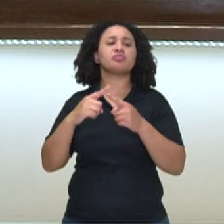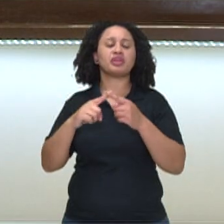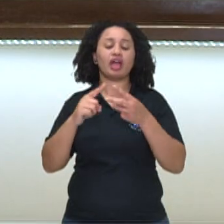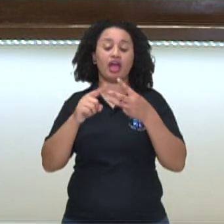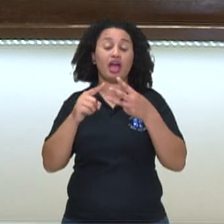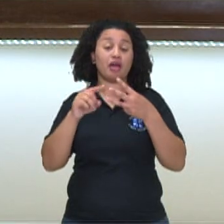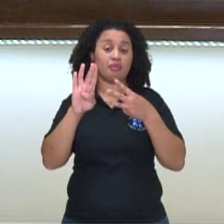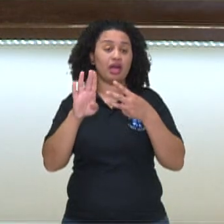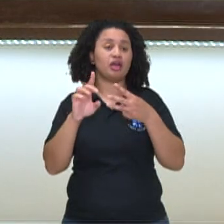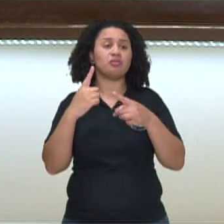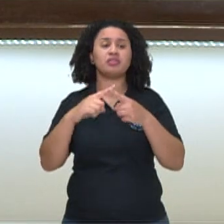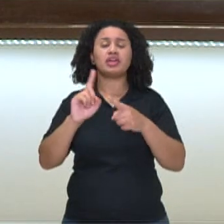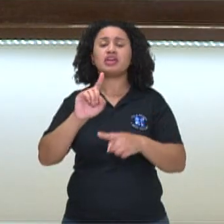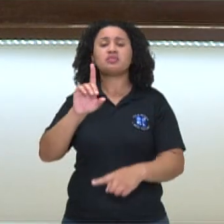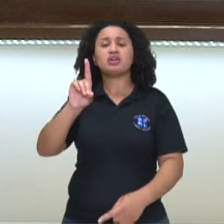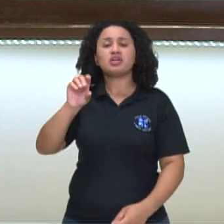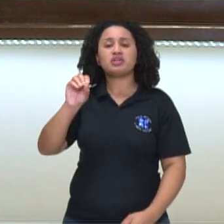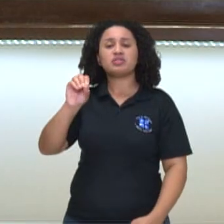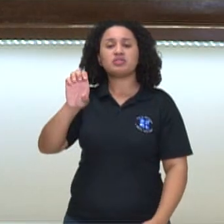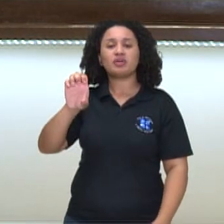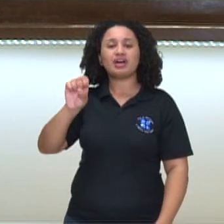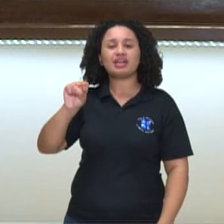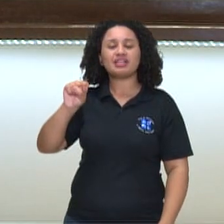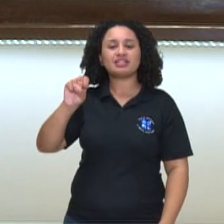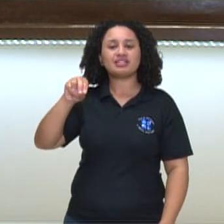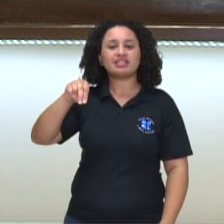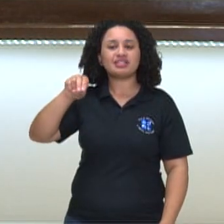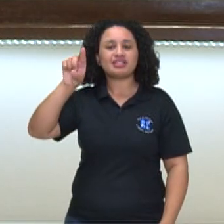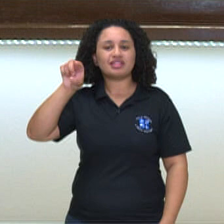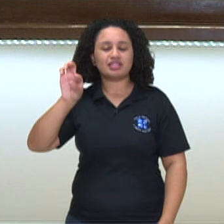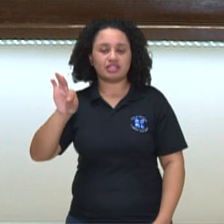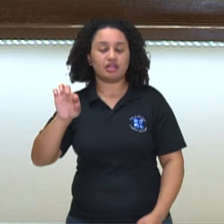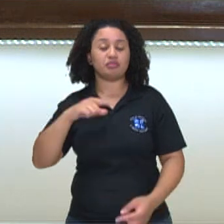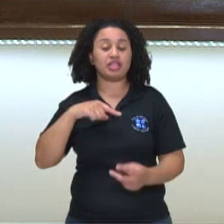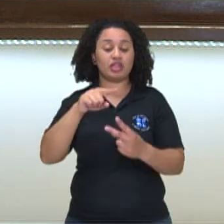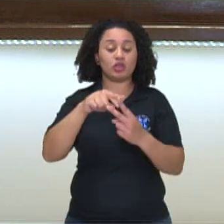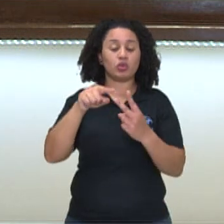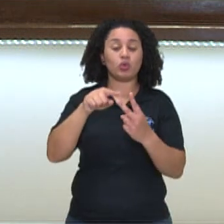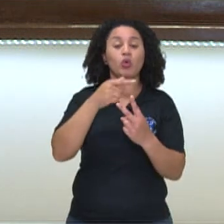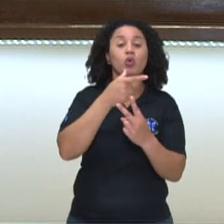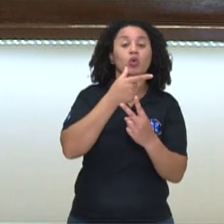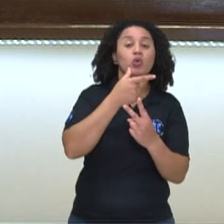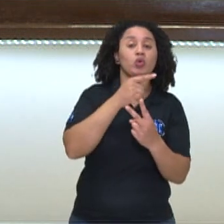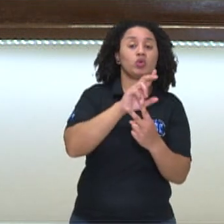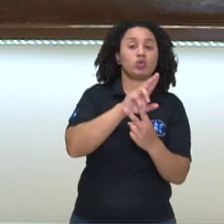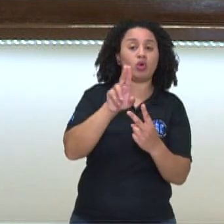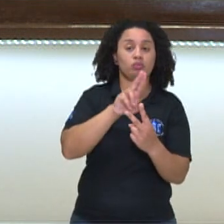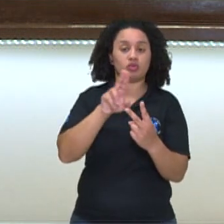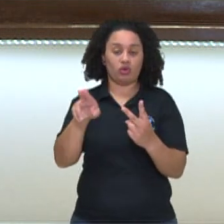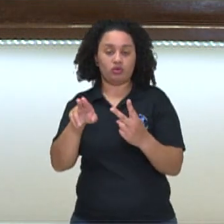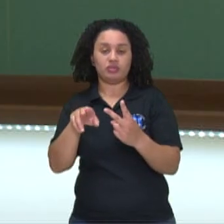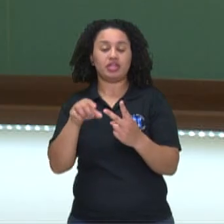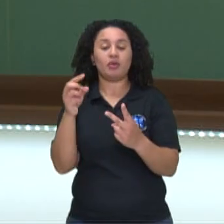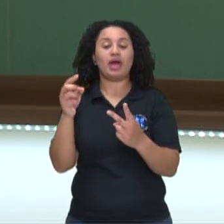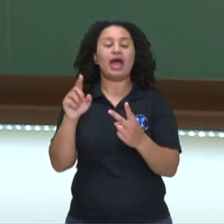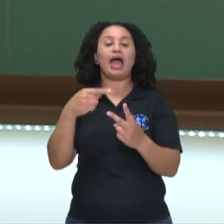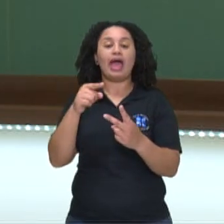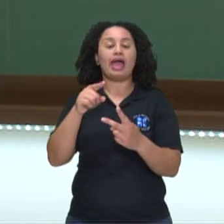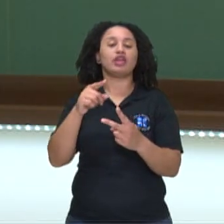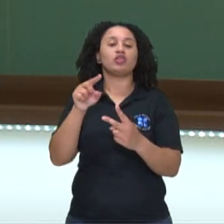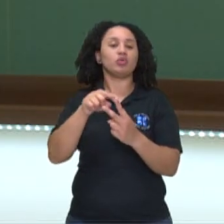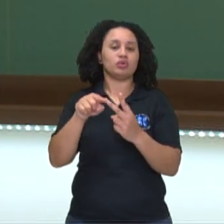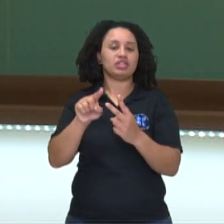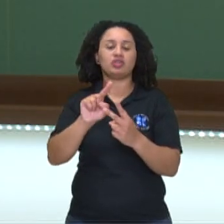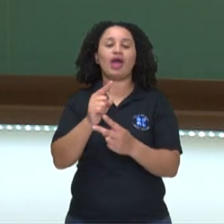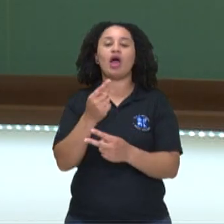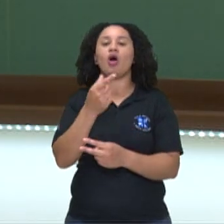é doesn't? Porque nós temos dois nomes, Ernesto e Pedro. Então, aqui seria a segunda pessoa do plural. Então, don't